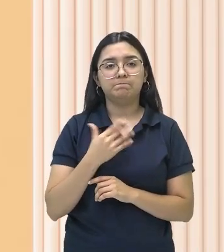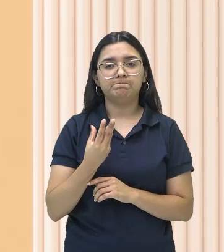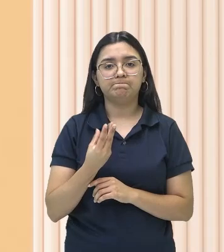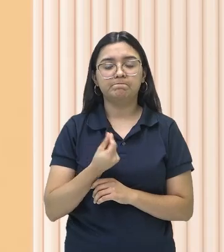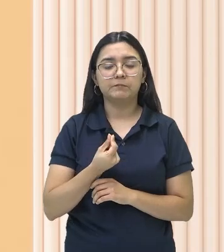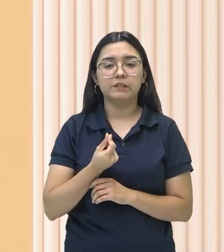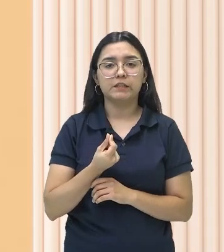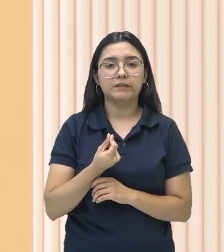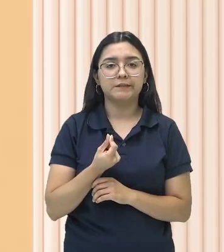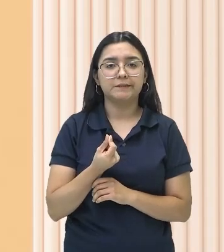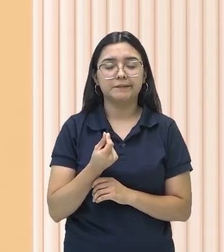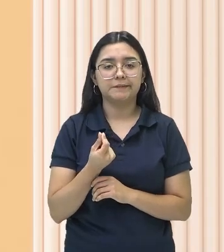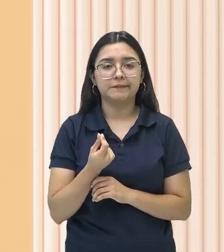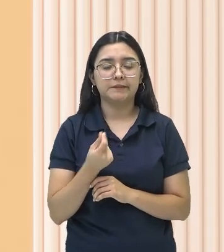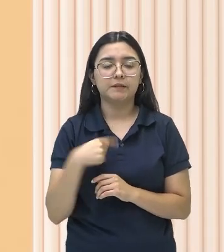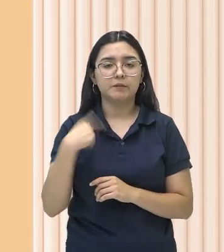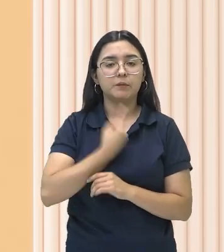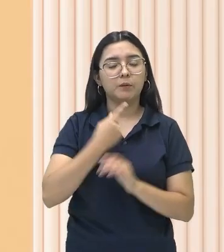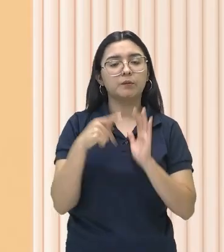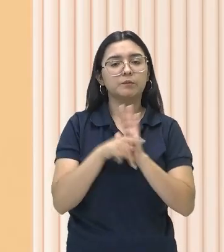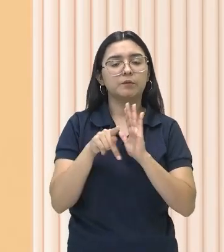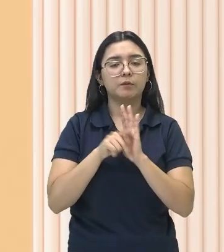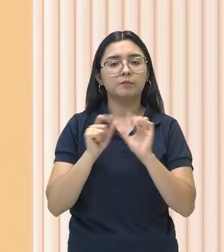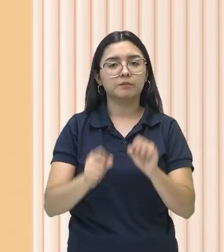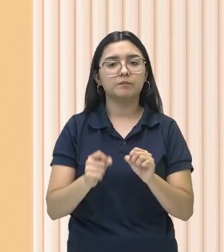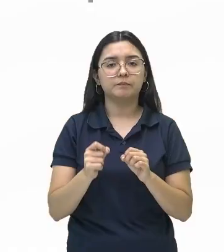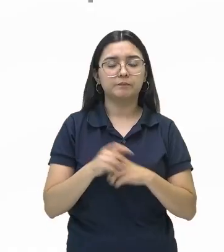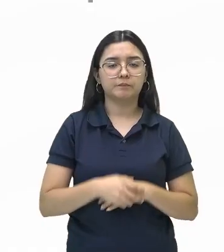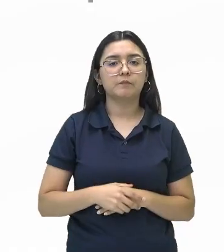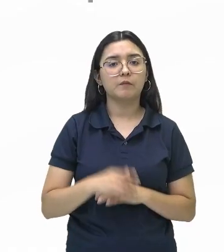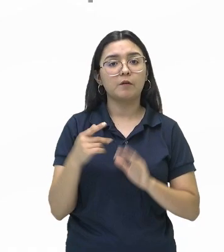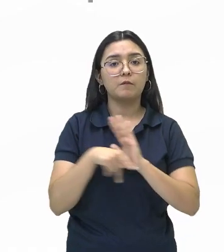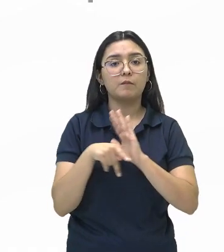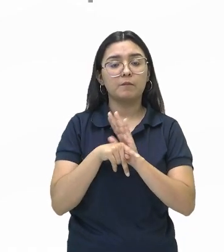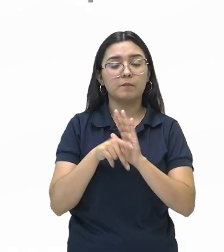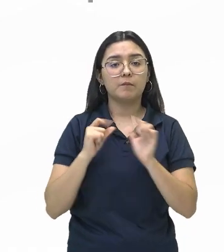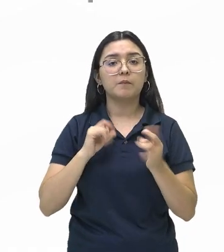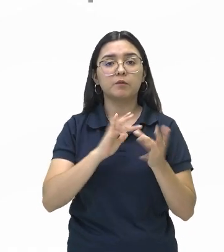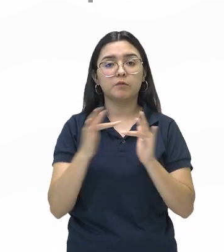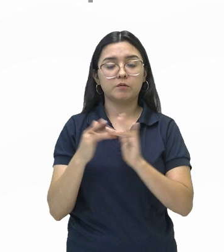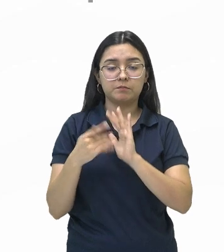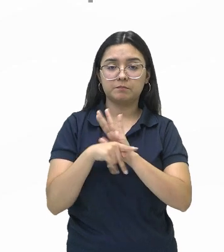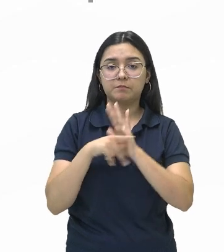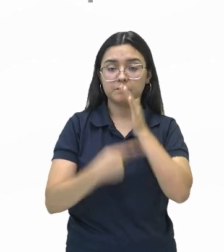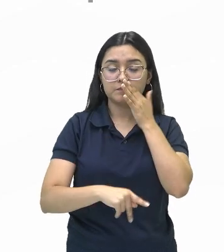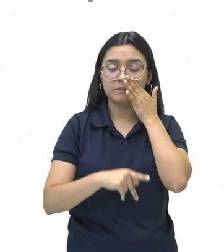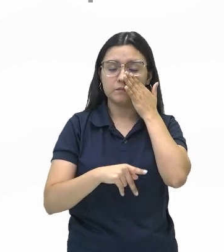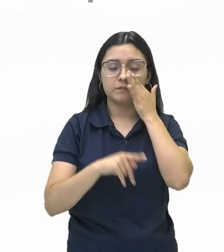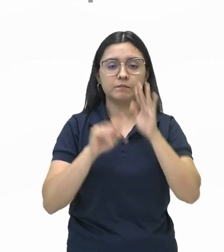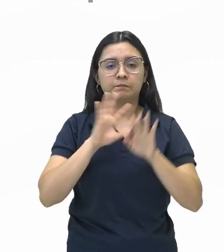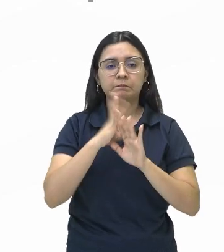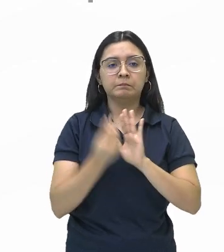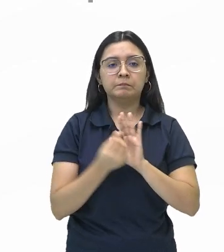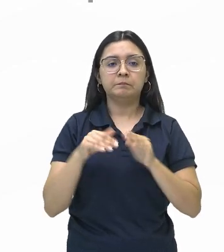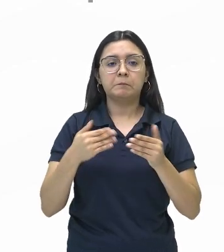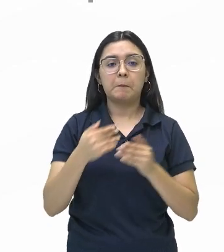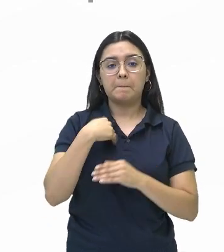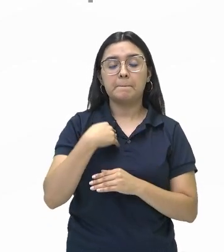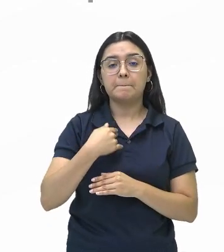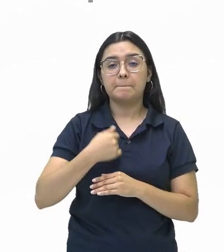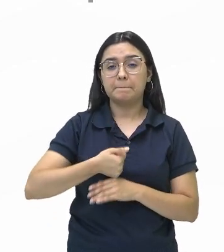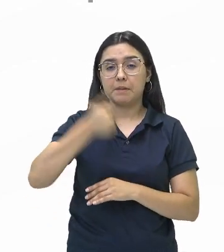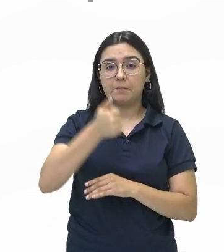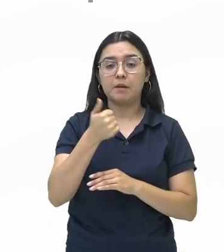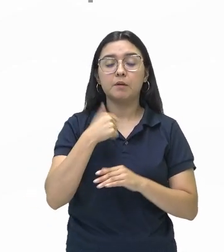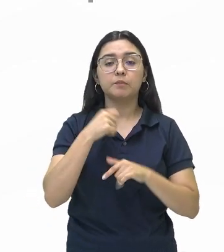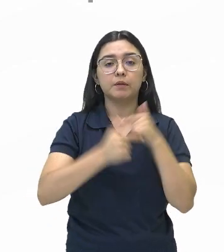essa questão agora, né? Para nós aqui, olhando por dentro aqui. Então, vamos ver aqui no ponto a ponto, né? Vamos pensar primeiro no trabalho do